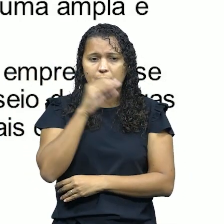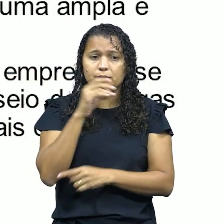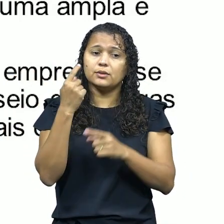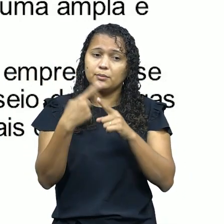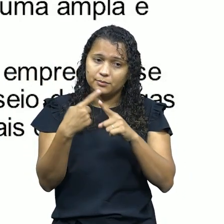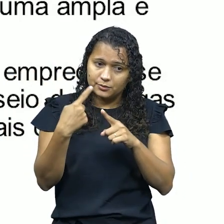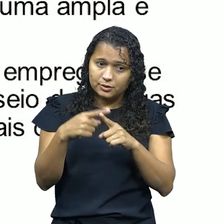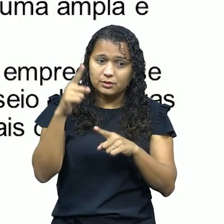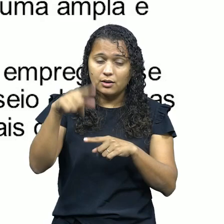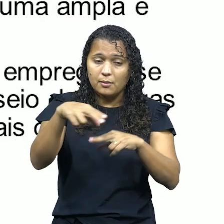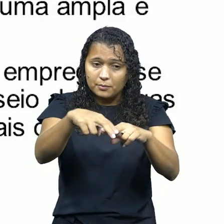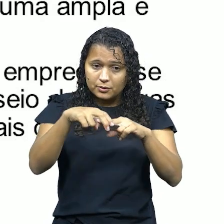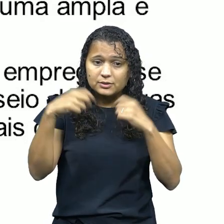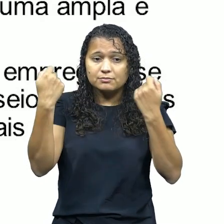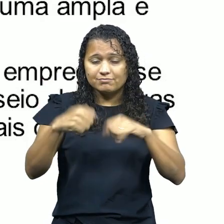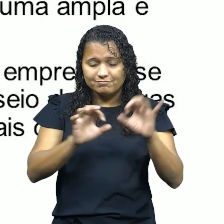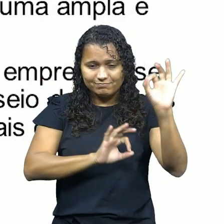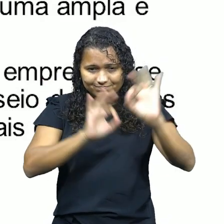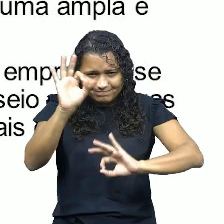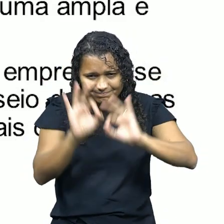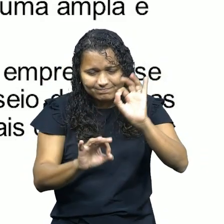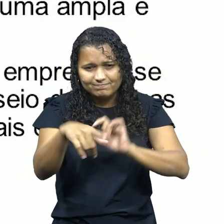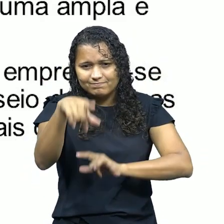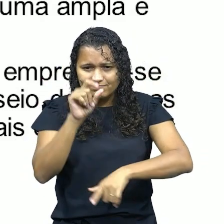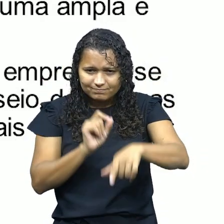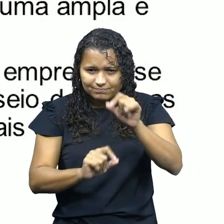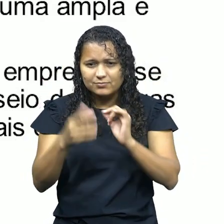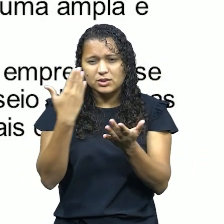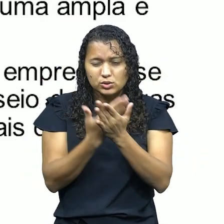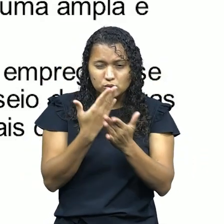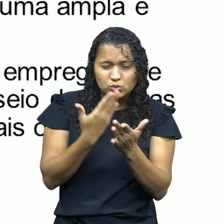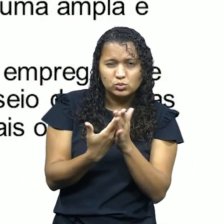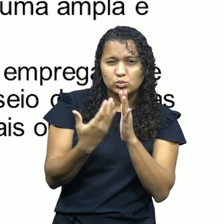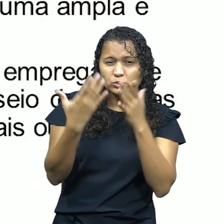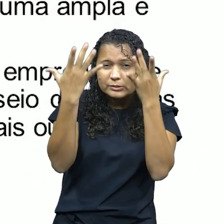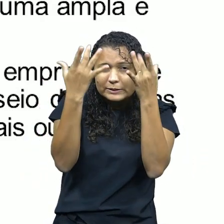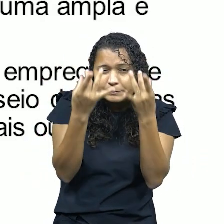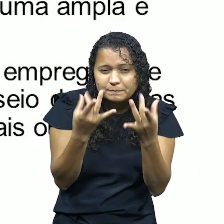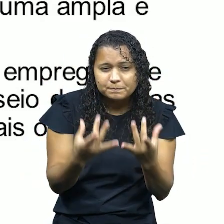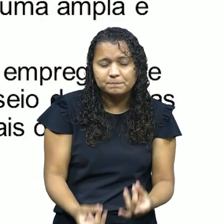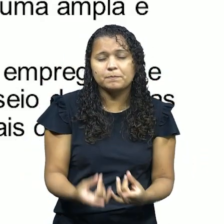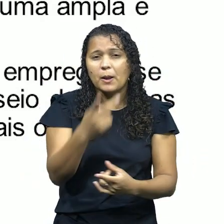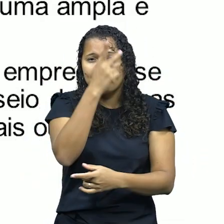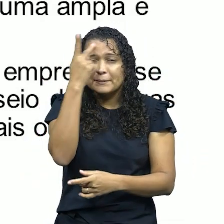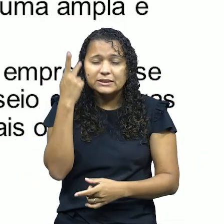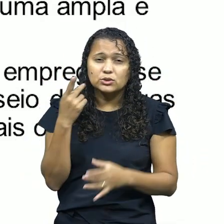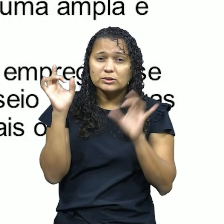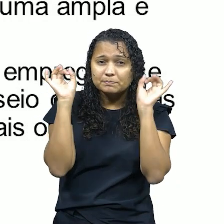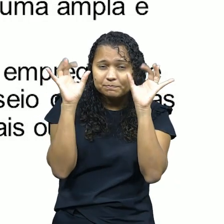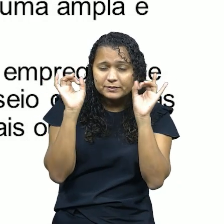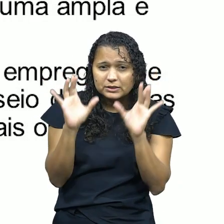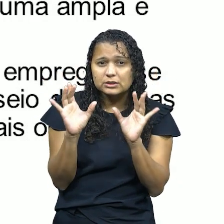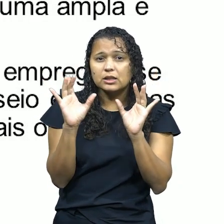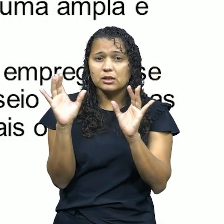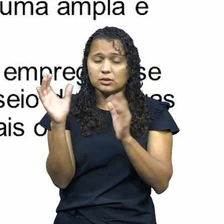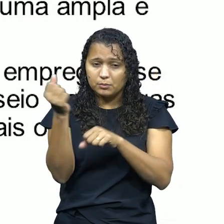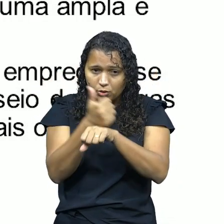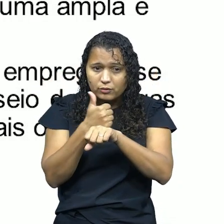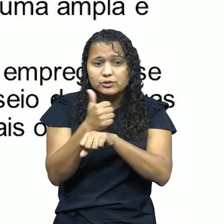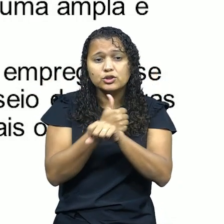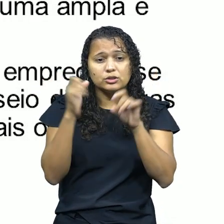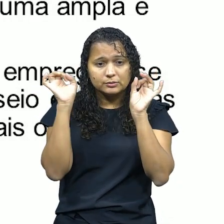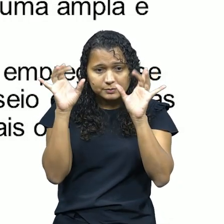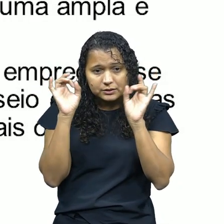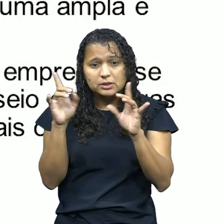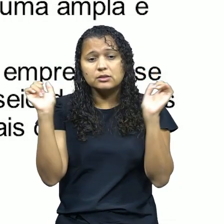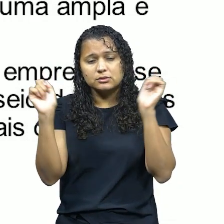Por isso, tais equipamentos eles precisam ser selecionados através de estudo criterioso por especialistas conhecedores das disponibilidades de